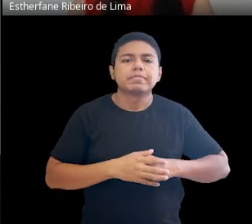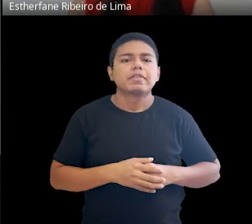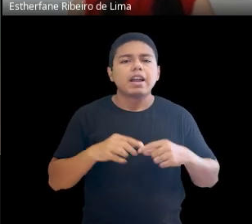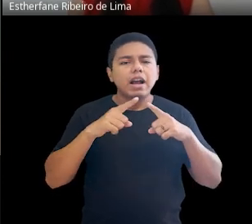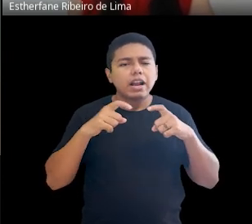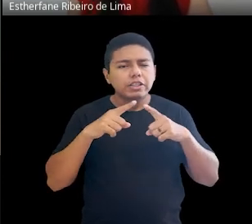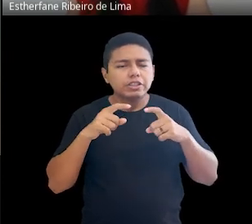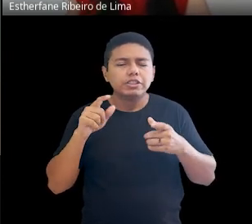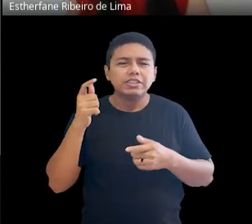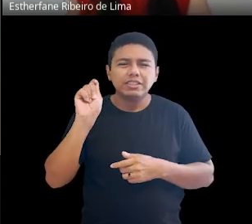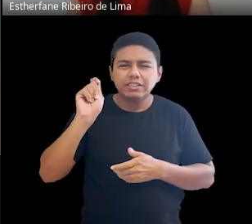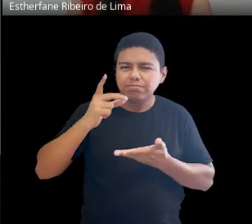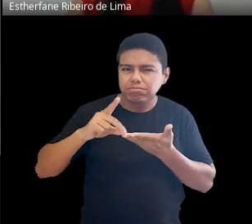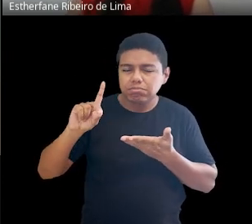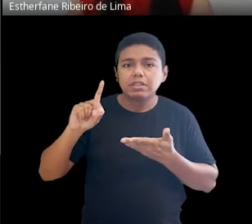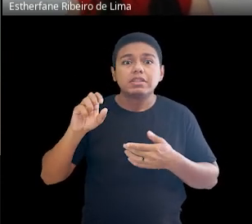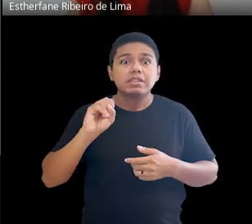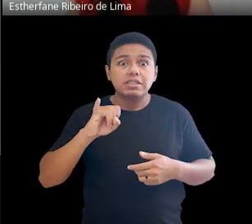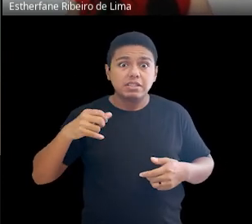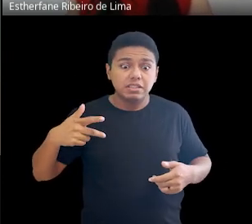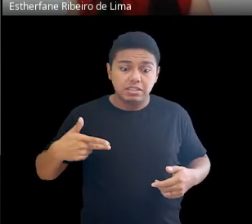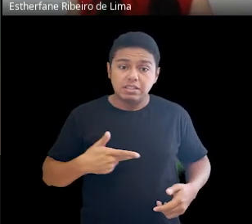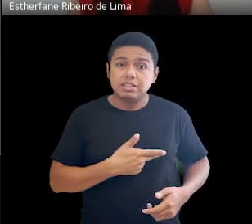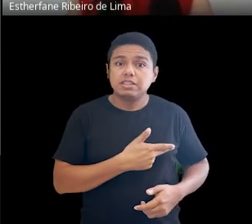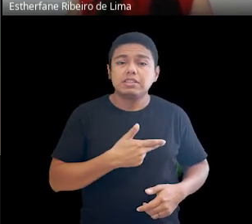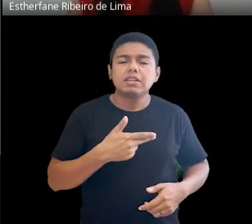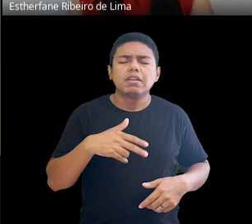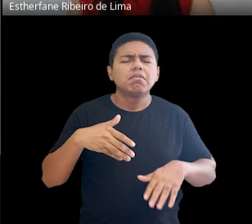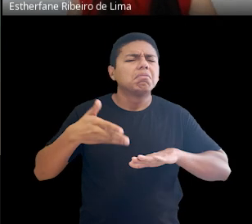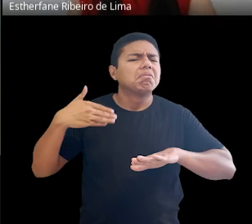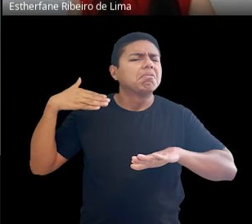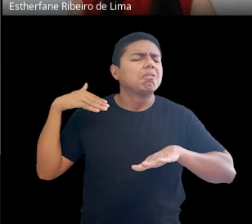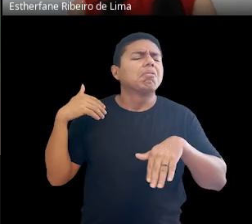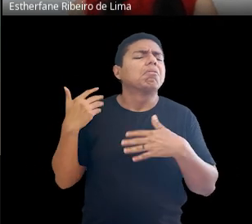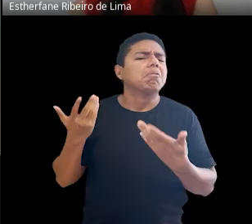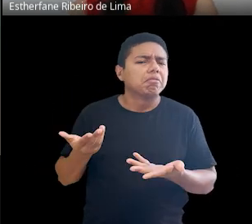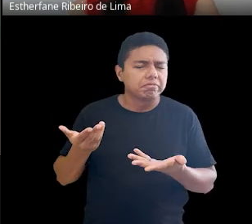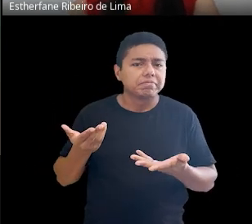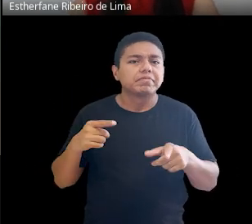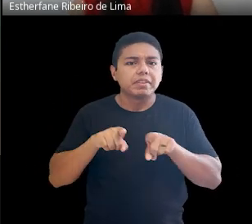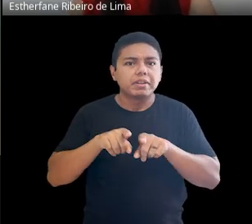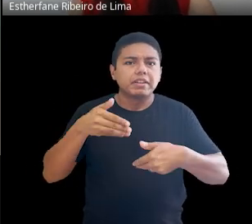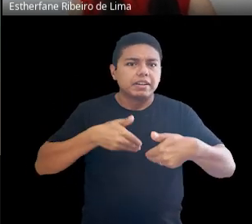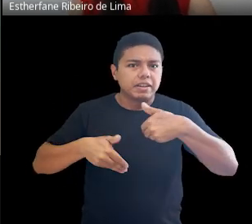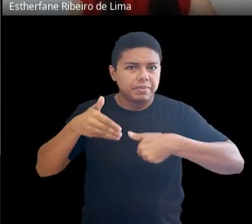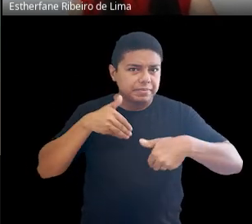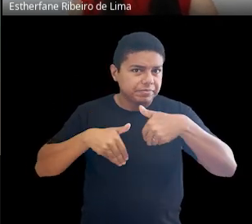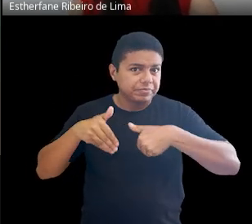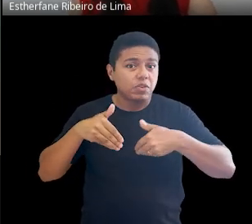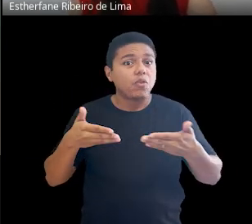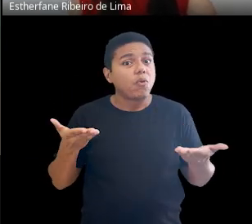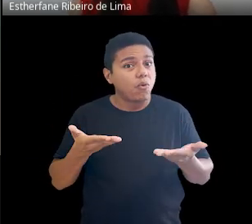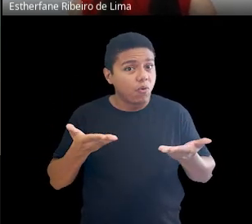cirurgias prévias, se fez uma cesariana, quanto tempo tem de cesariana? Tratamentos clínicos prévios ou na gestação